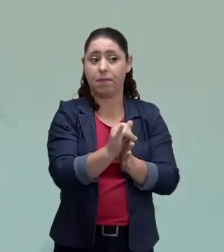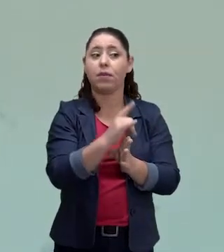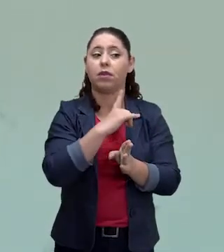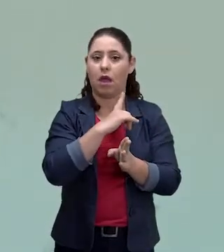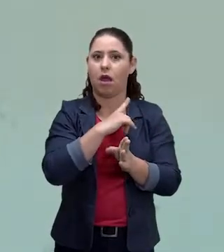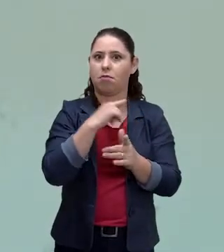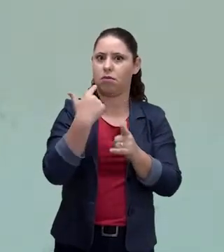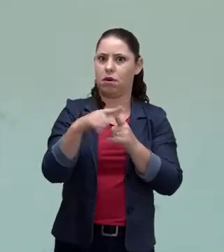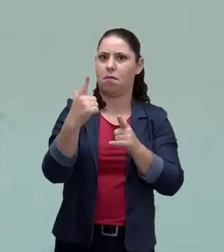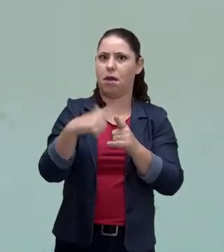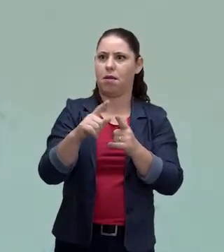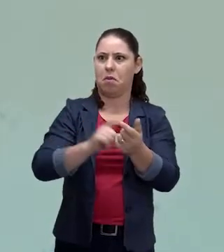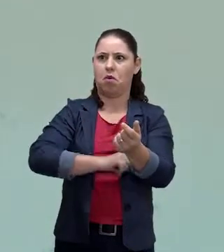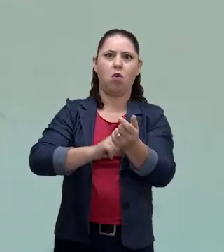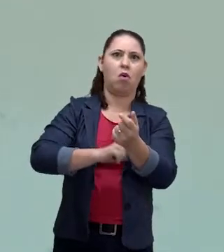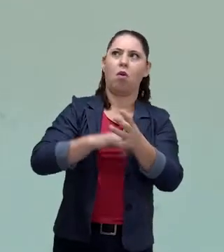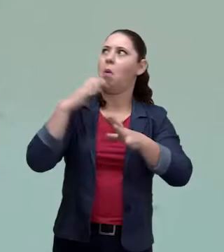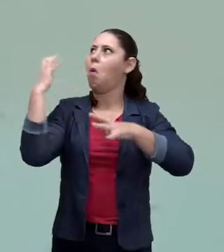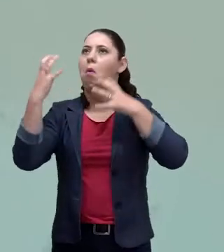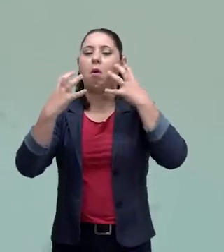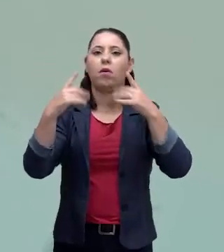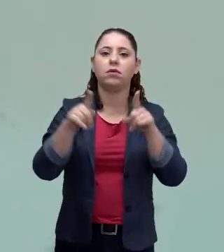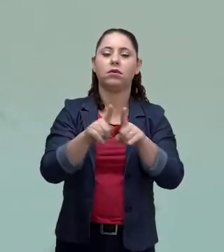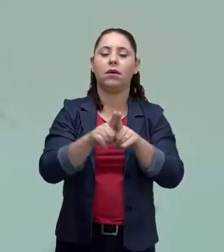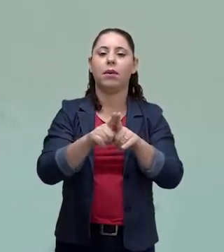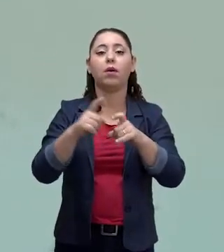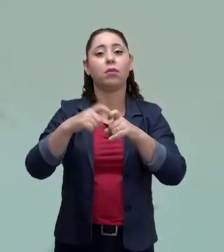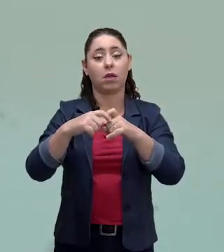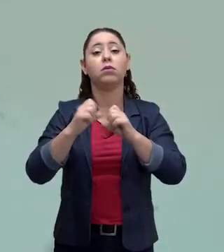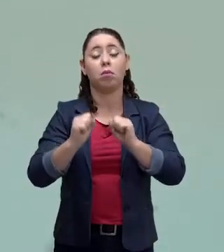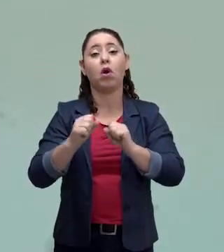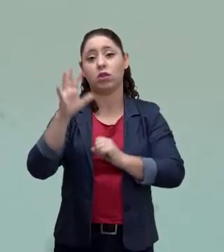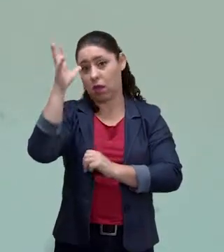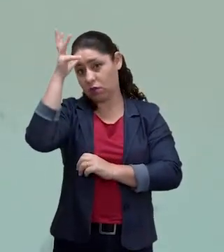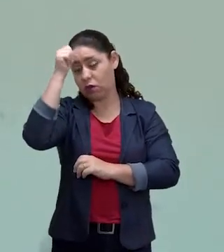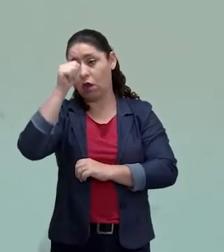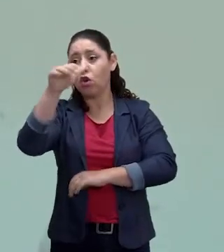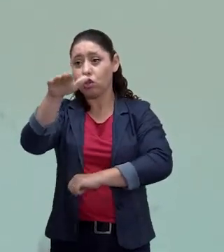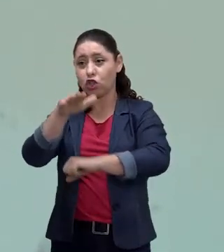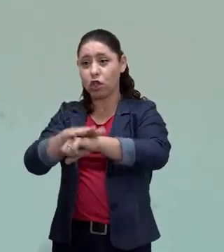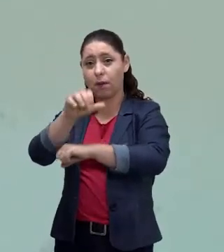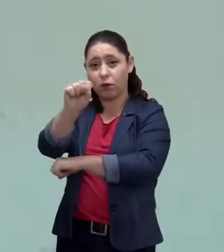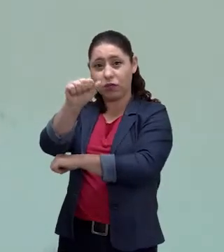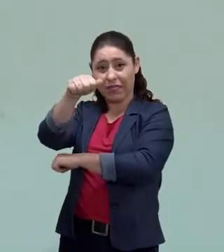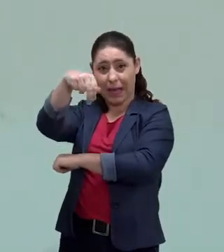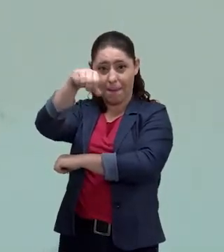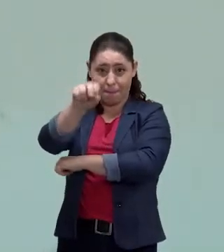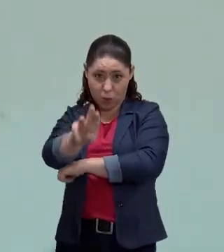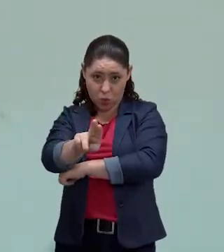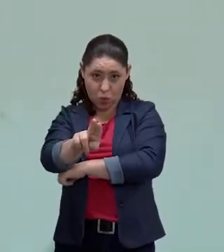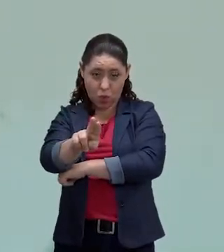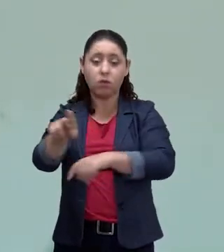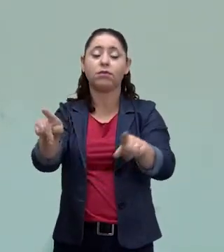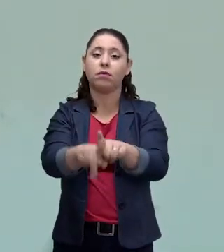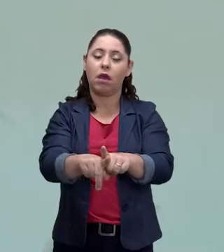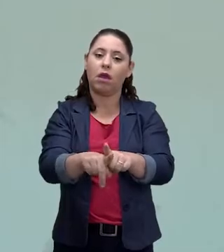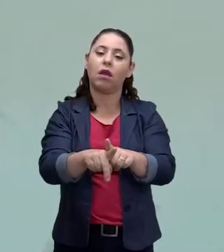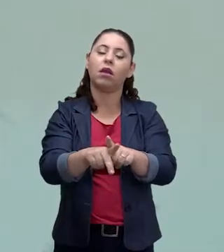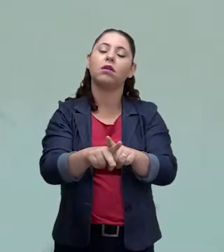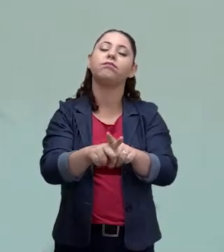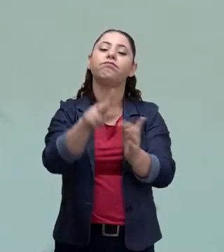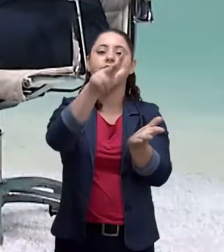surto, em situação grave, imediatamente o médico pode decidir pela internação, aí é acionado o SAMU para levar para a